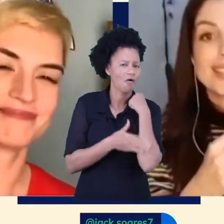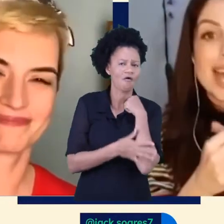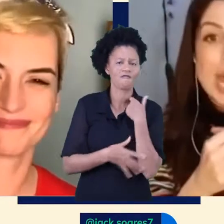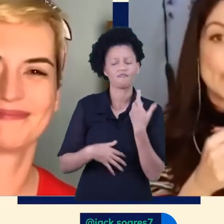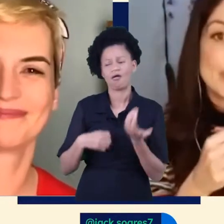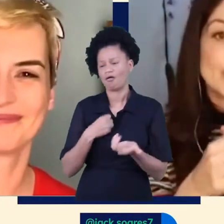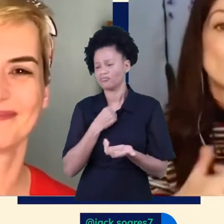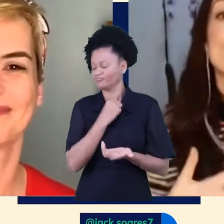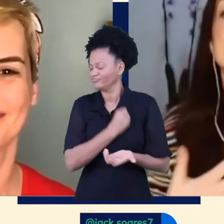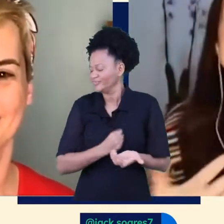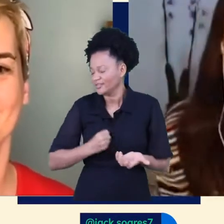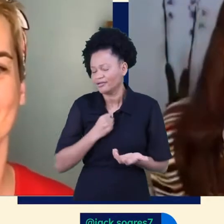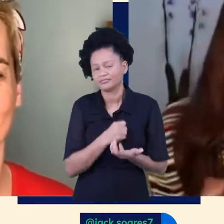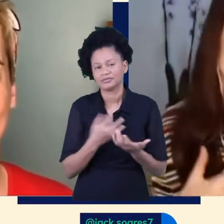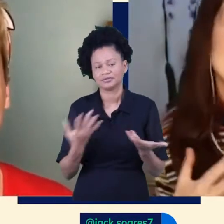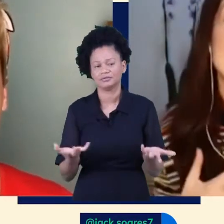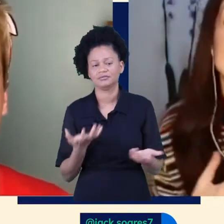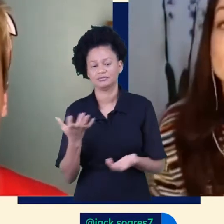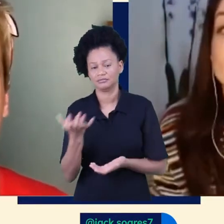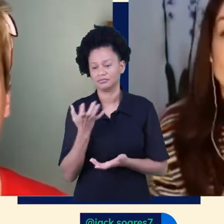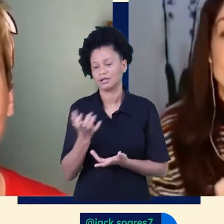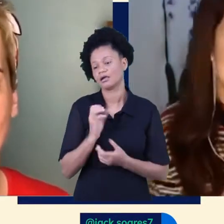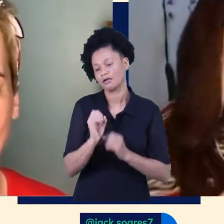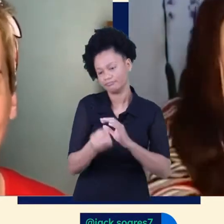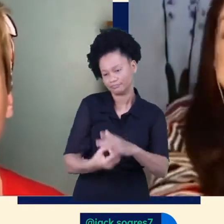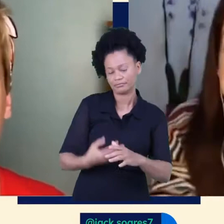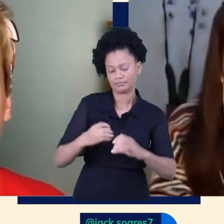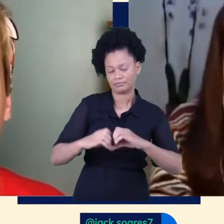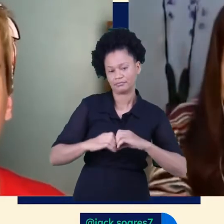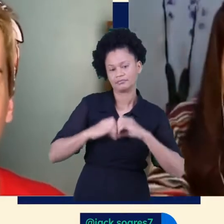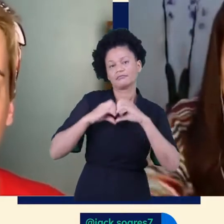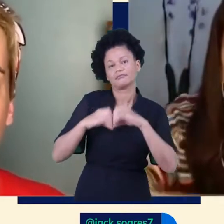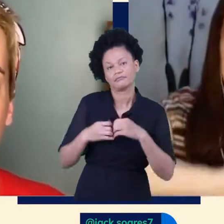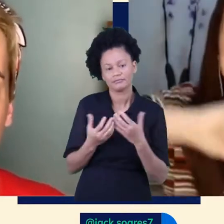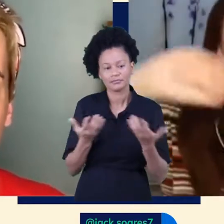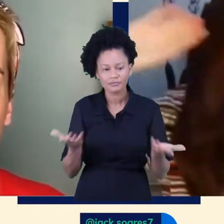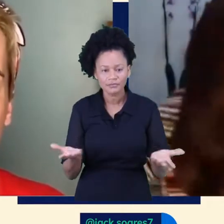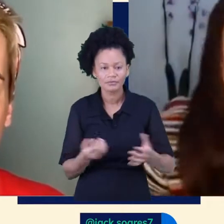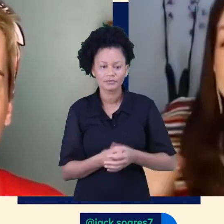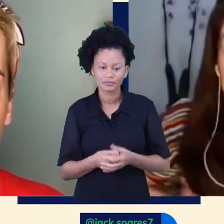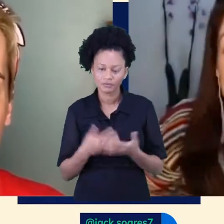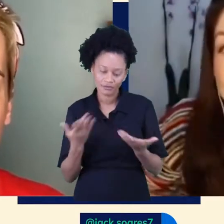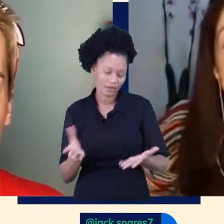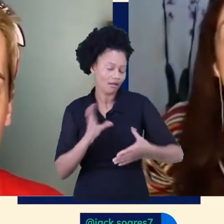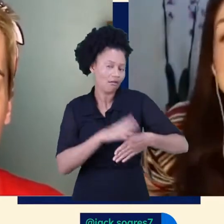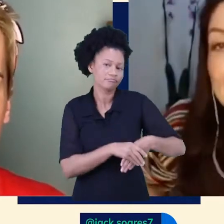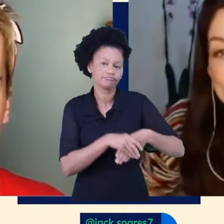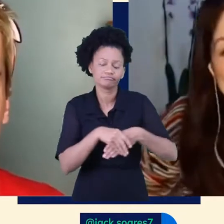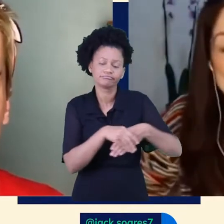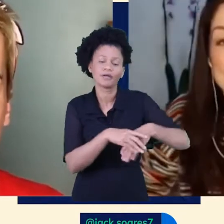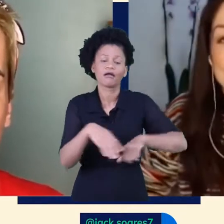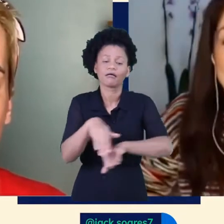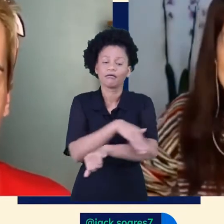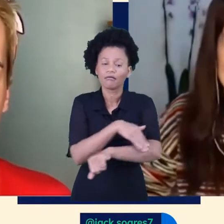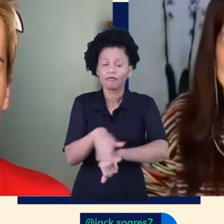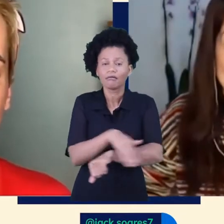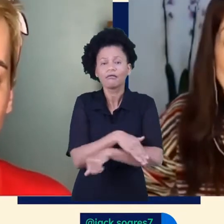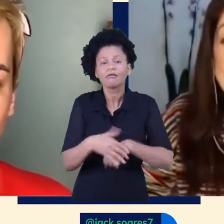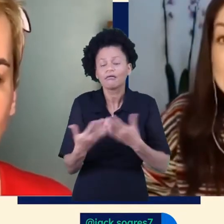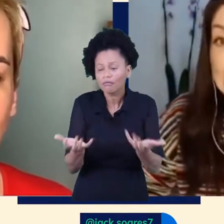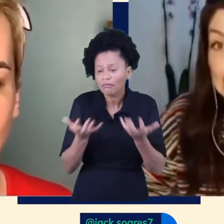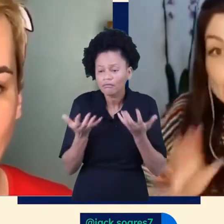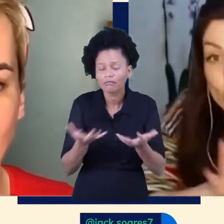do WhatsApp, o coração, né? Quer andar de mão dada na rua, quer dar um beijo de